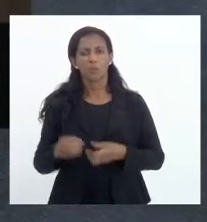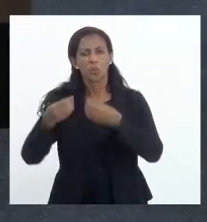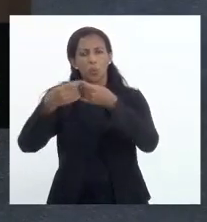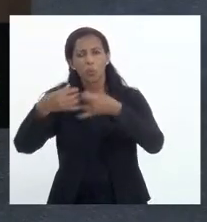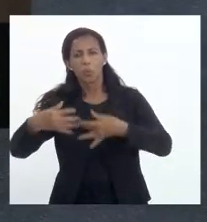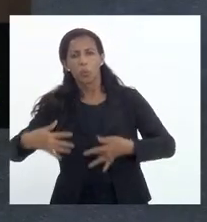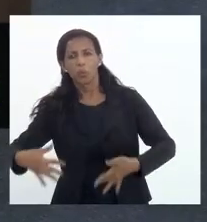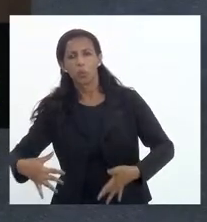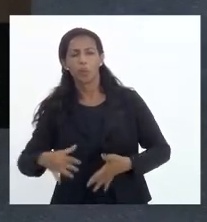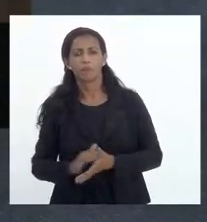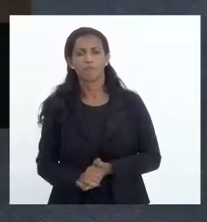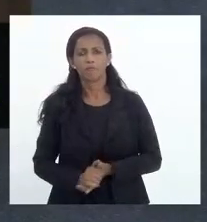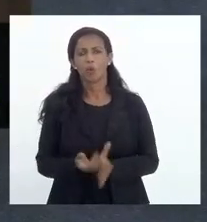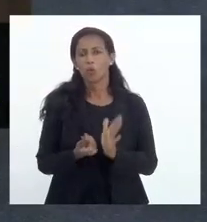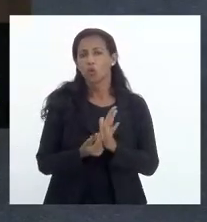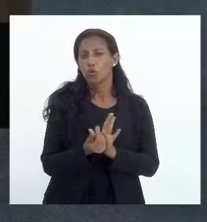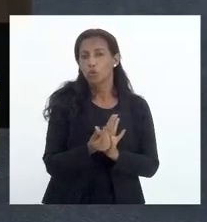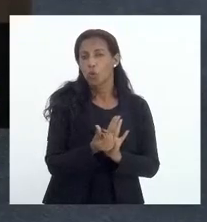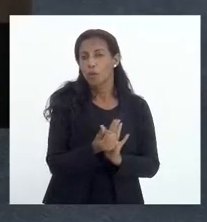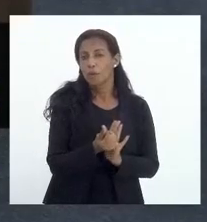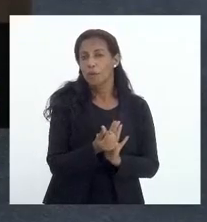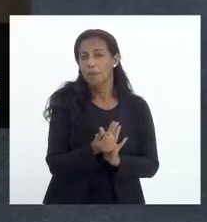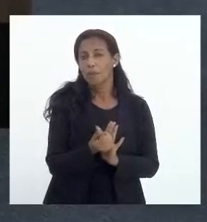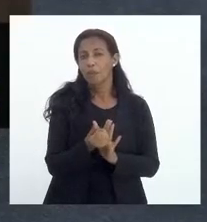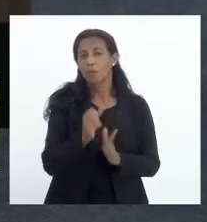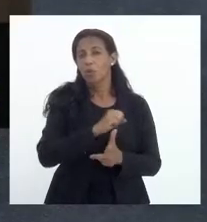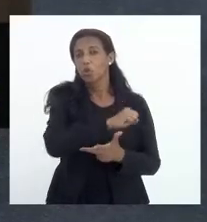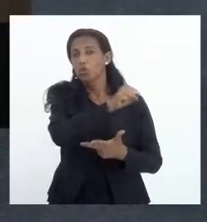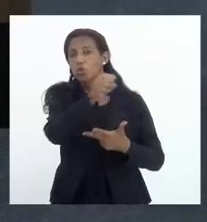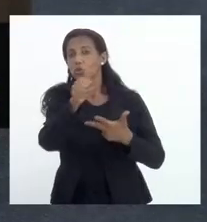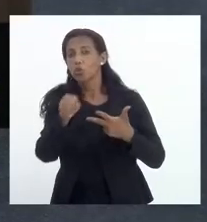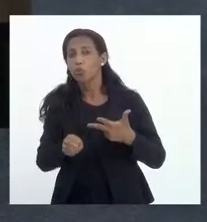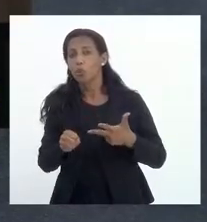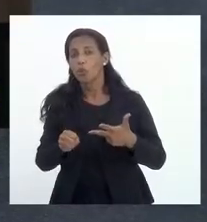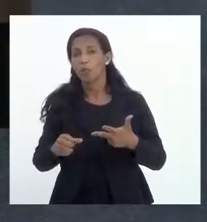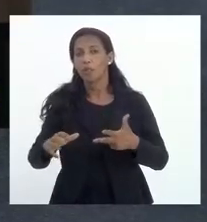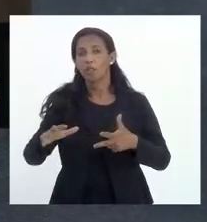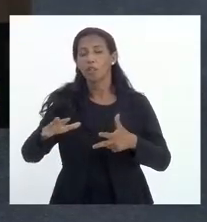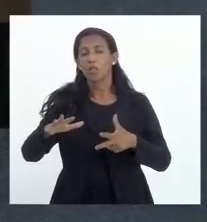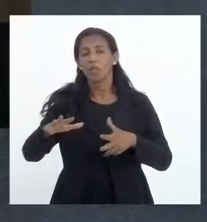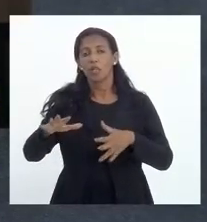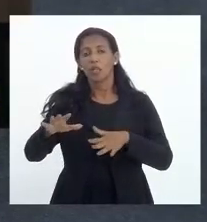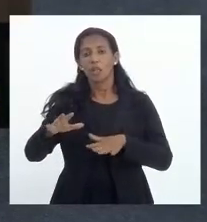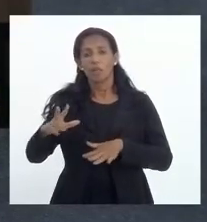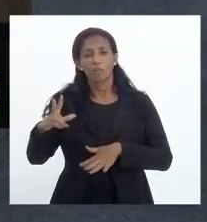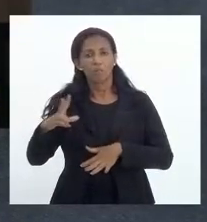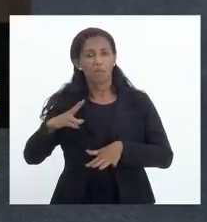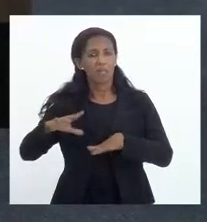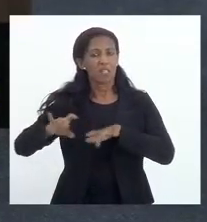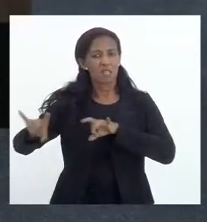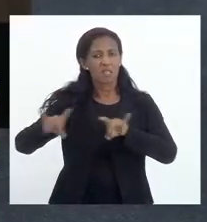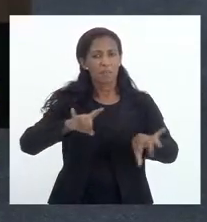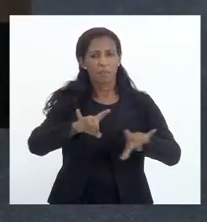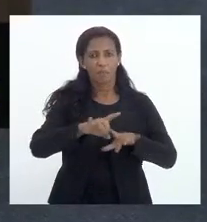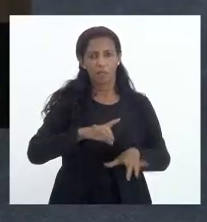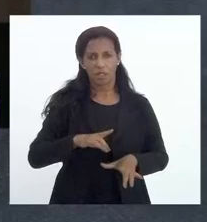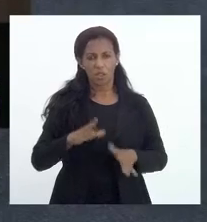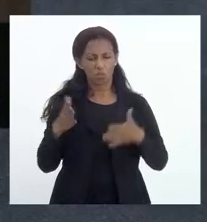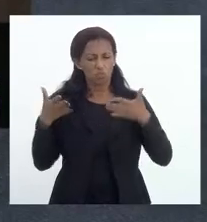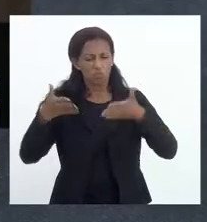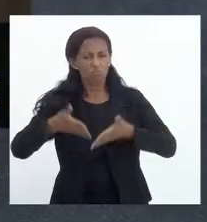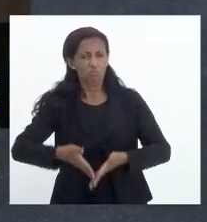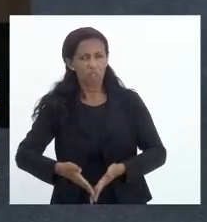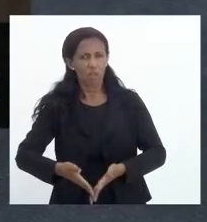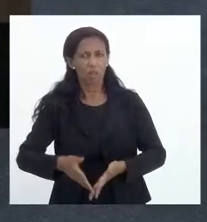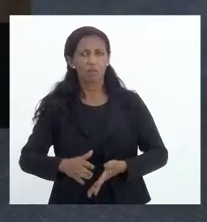Esmiuçar os orçamentos dos poderes e órgãos independentes nos debruçarmos sobre ele